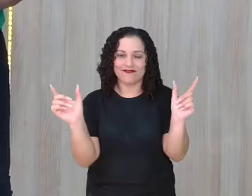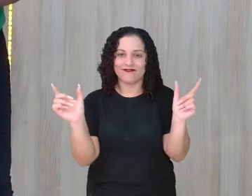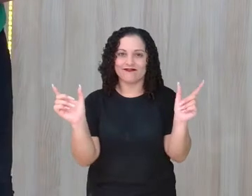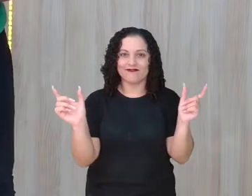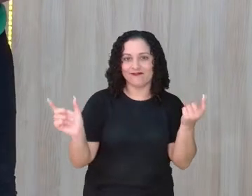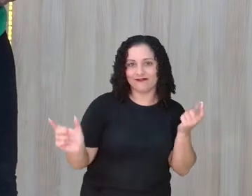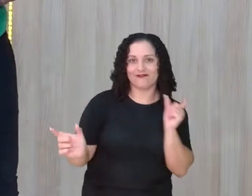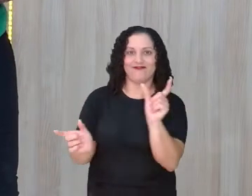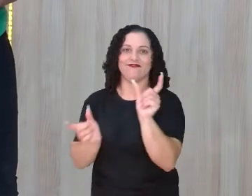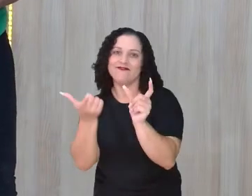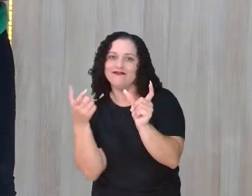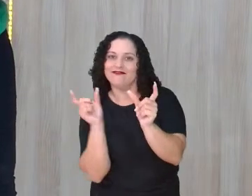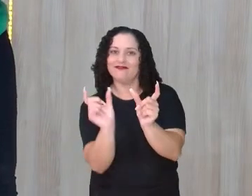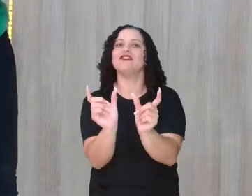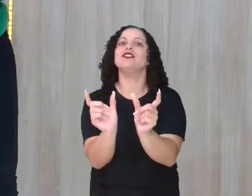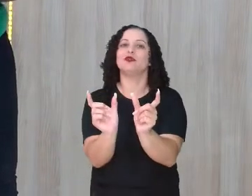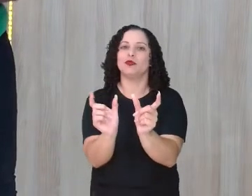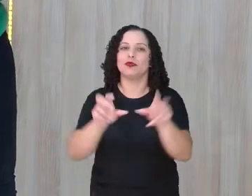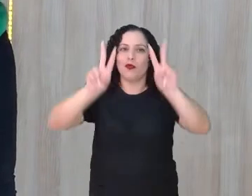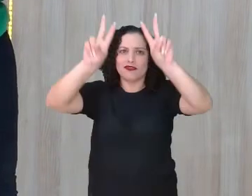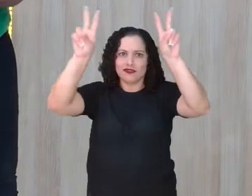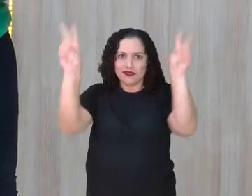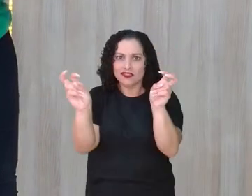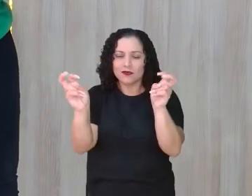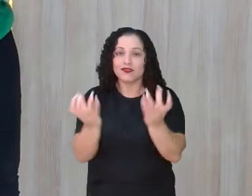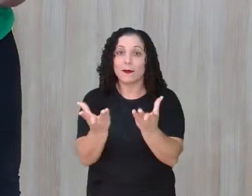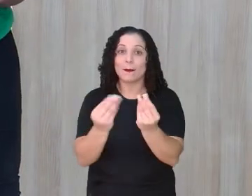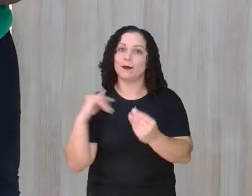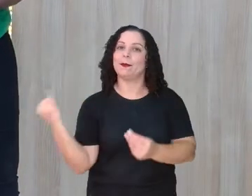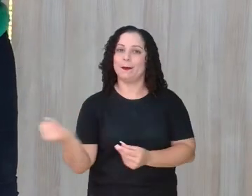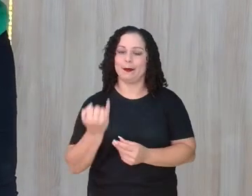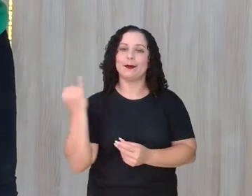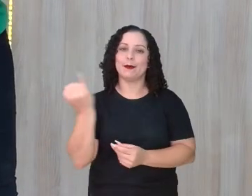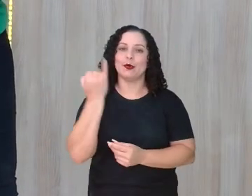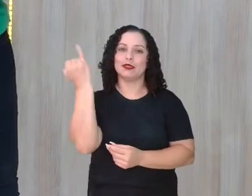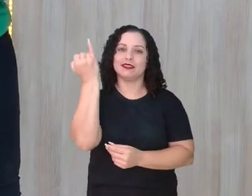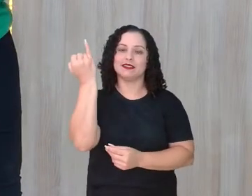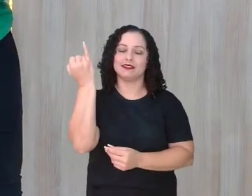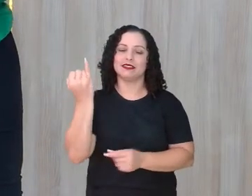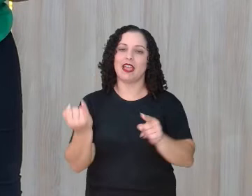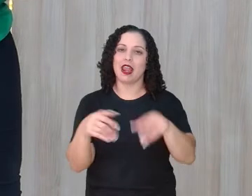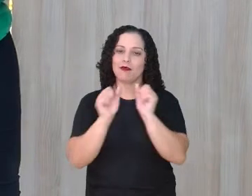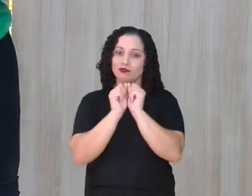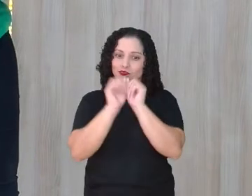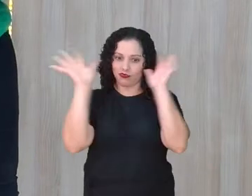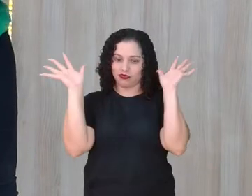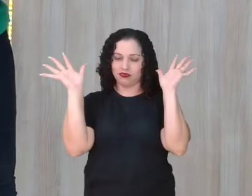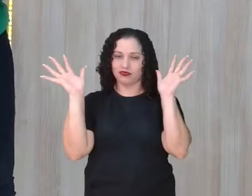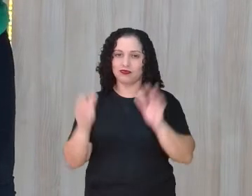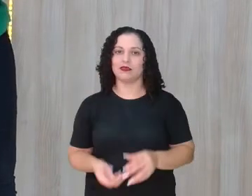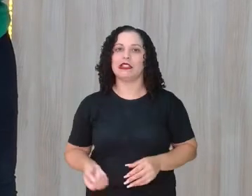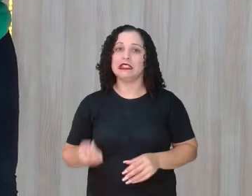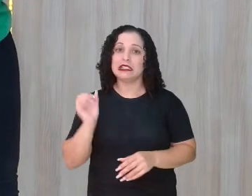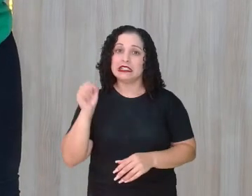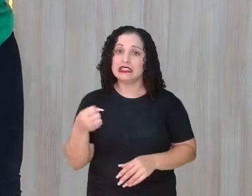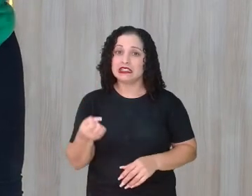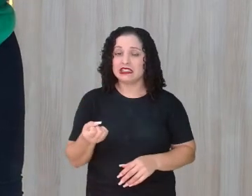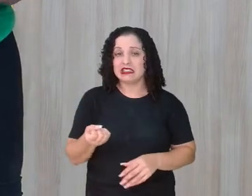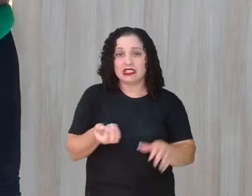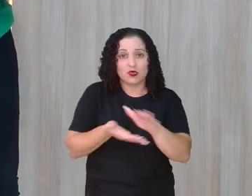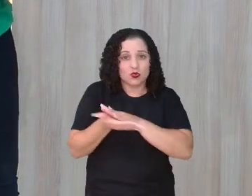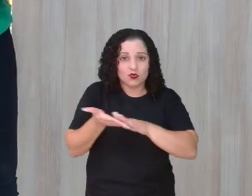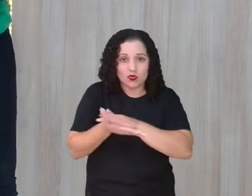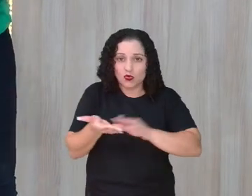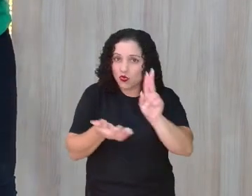citação. Então, as aspas é um sinal gráfico muito importante. Se a gente não utiliza, a gente pode cometer um erro